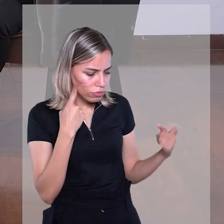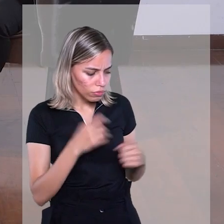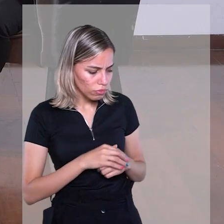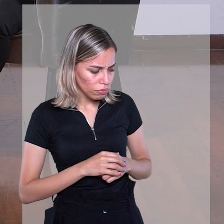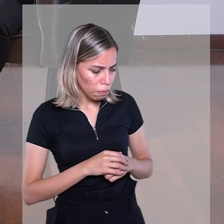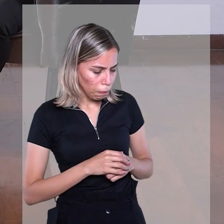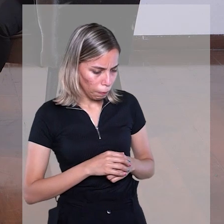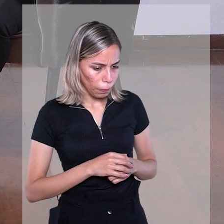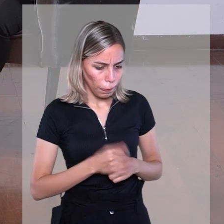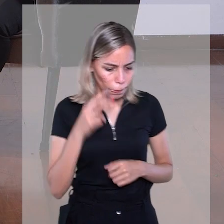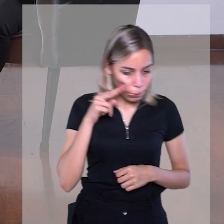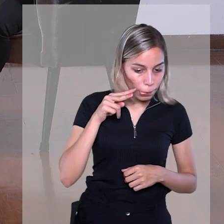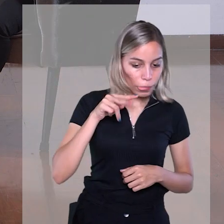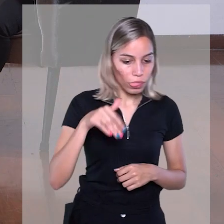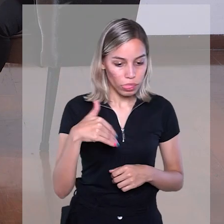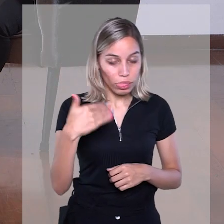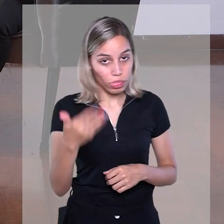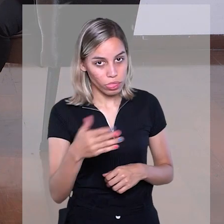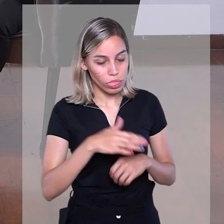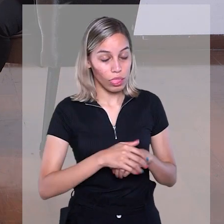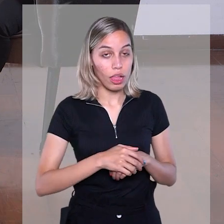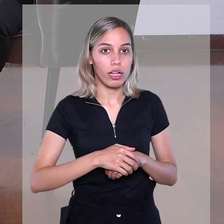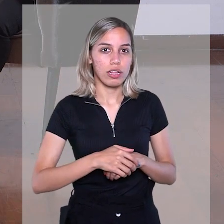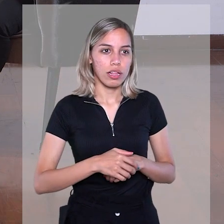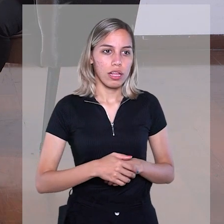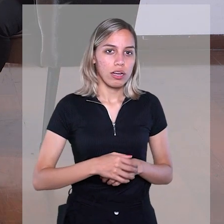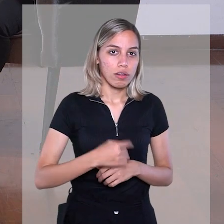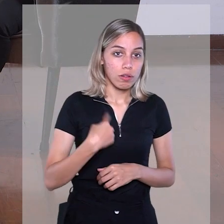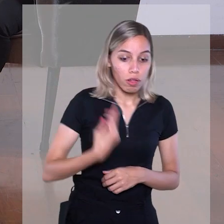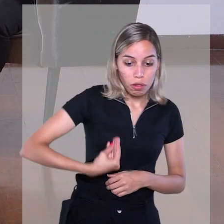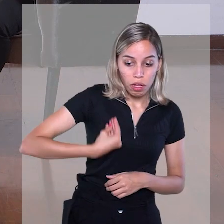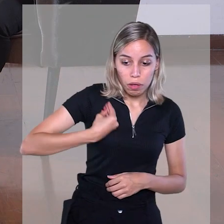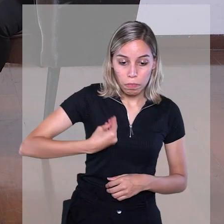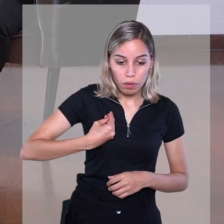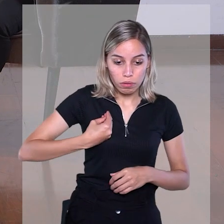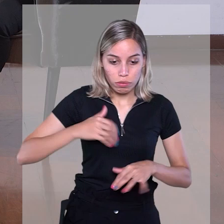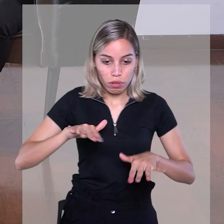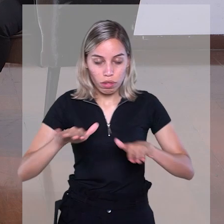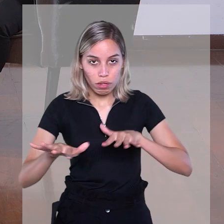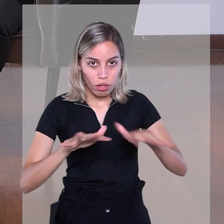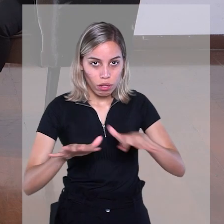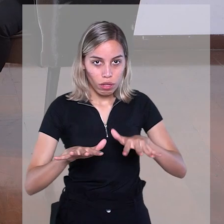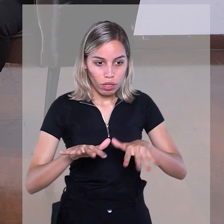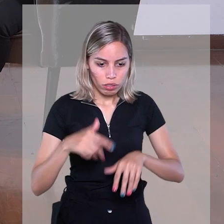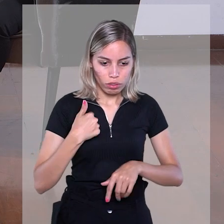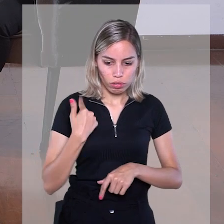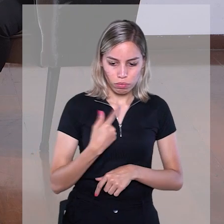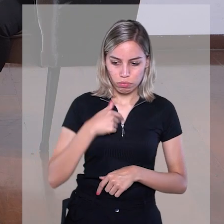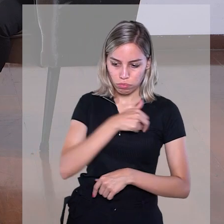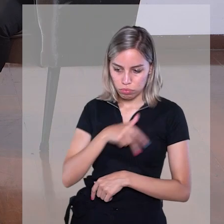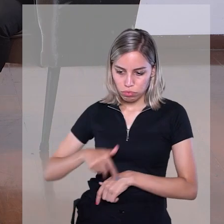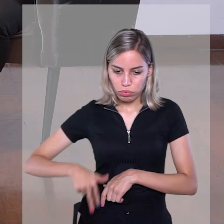participamos desse ser, tornamo-nos ativos nele e vivemos sua pulsação por todos os nossos